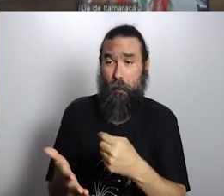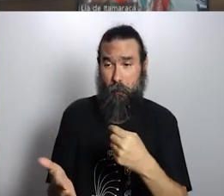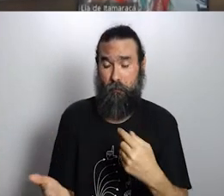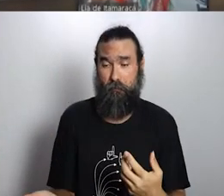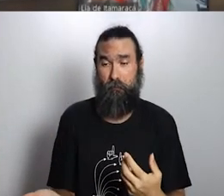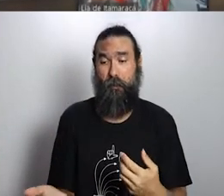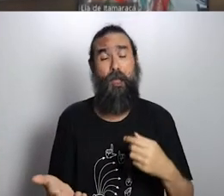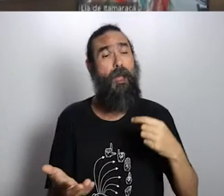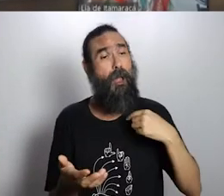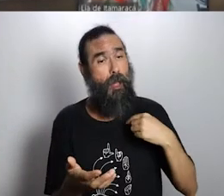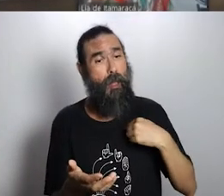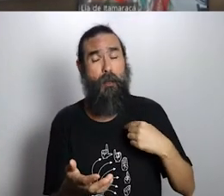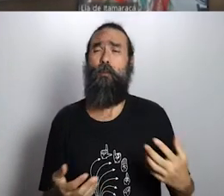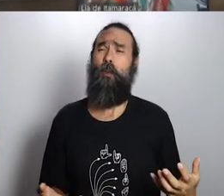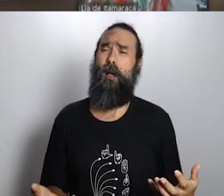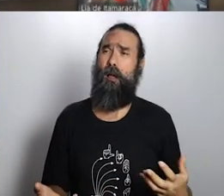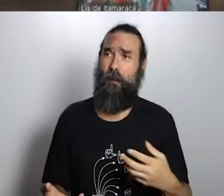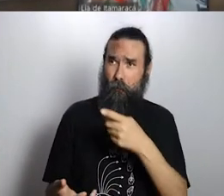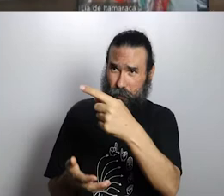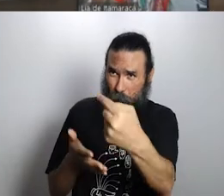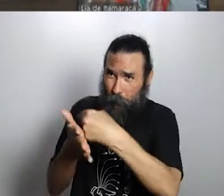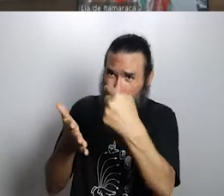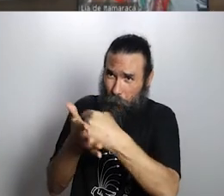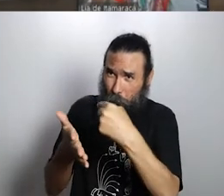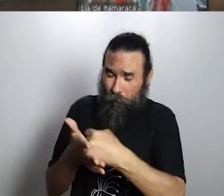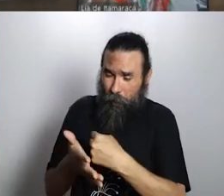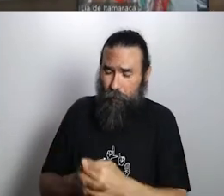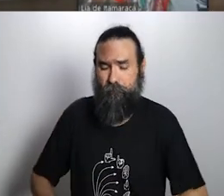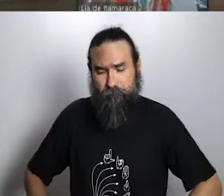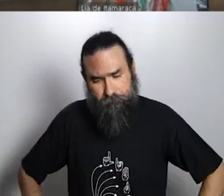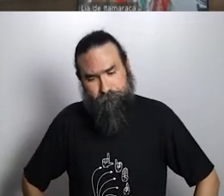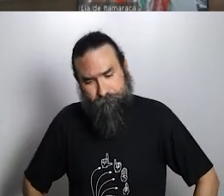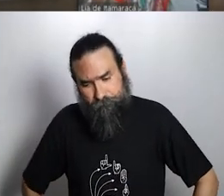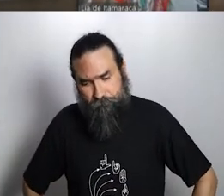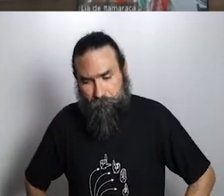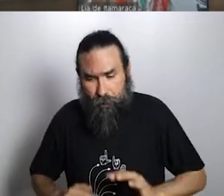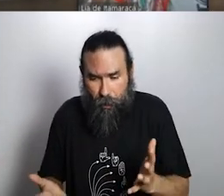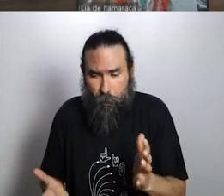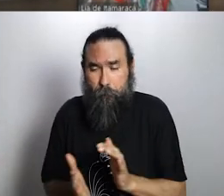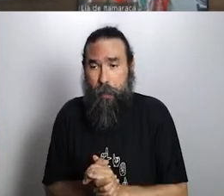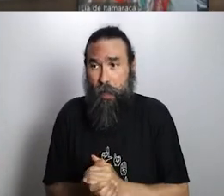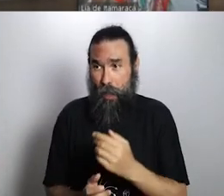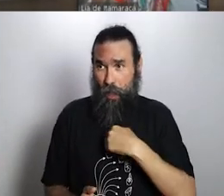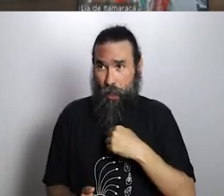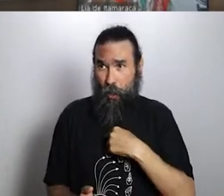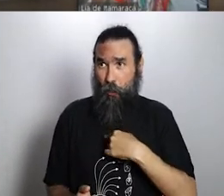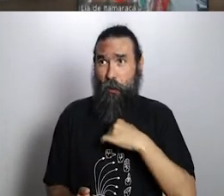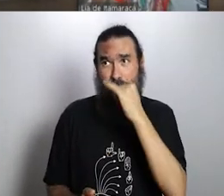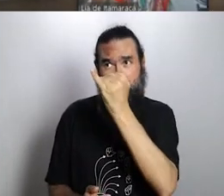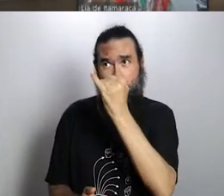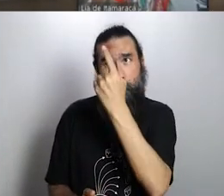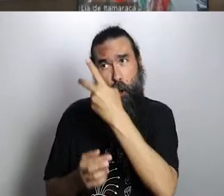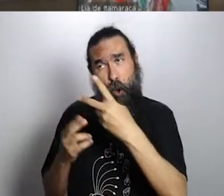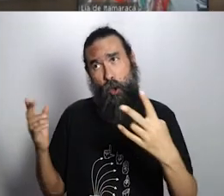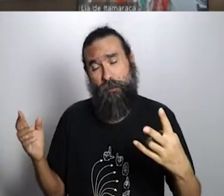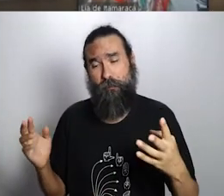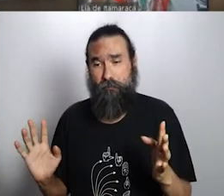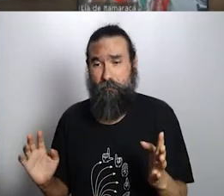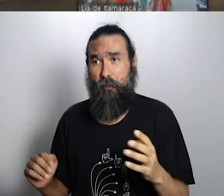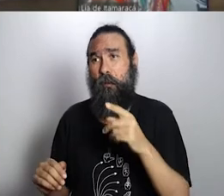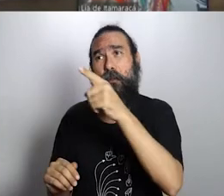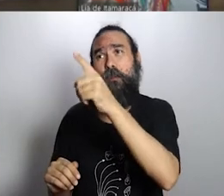livro. Eu disse, poeta, o que você vai ouvir de mim agora não vai interessar para seu livro, porque eu faço